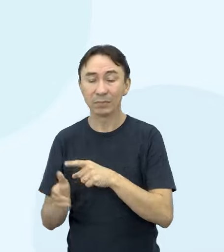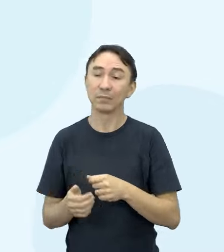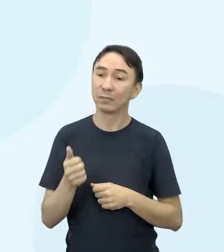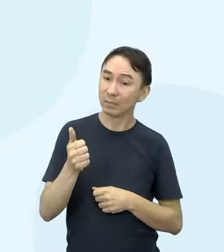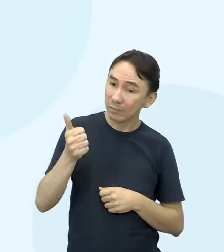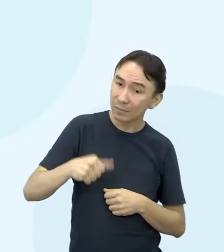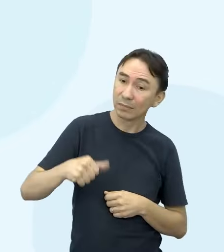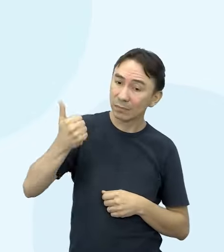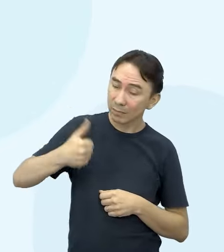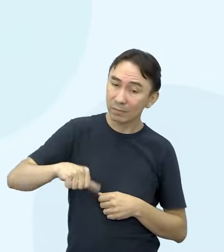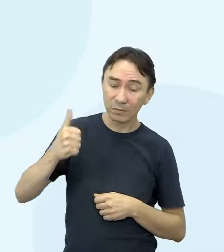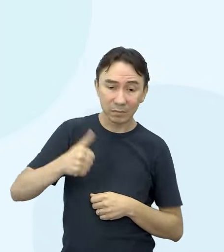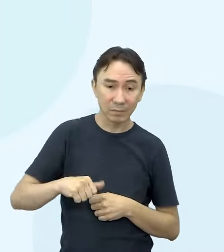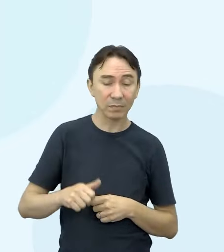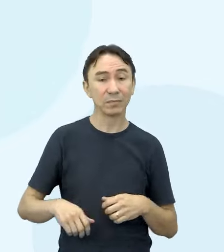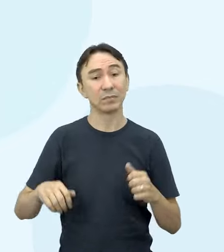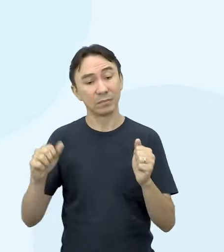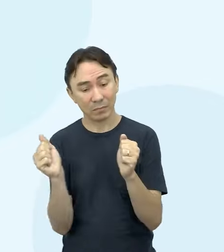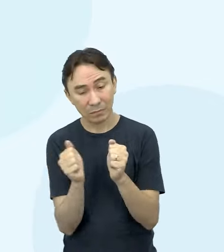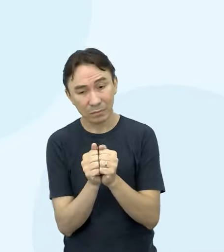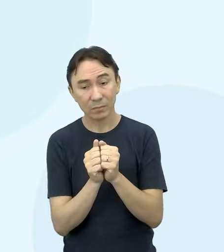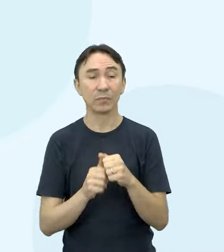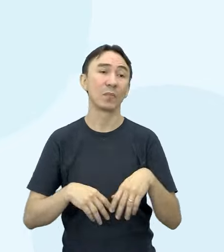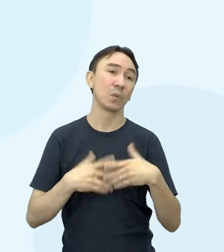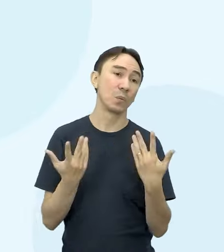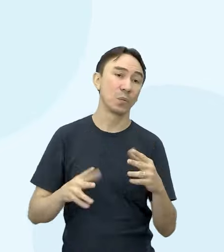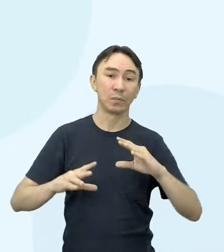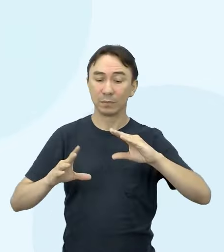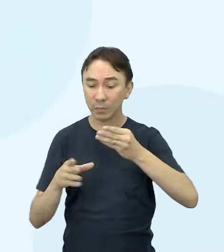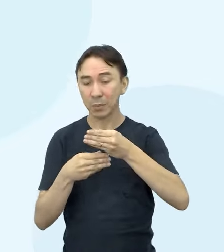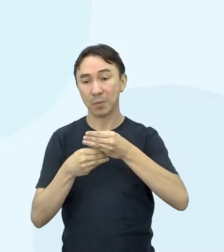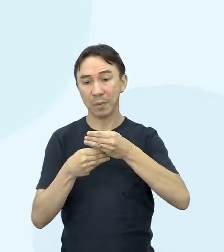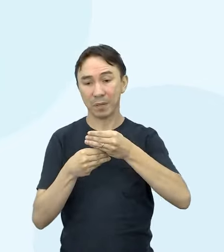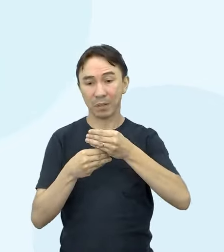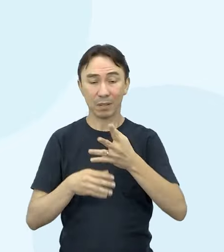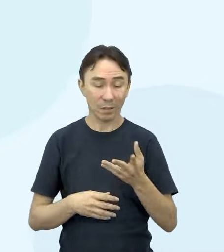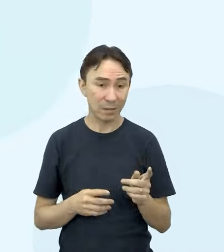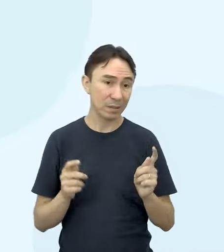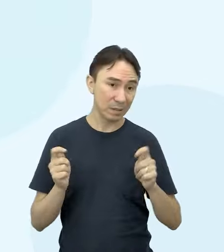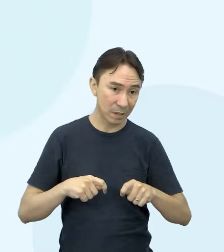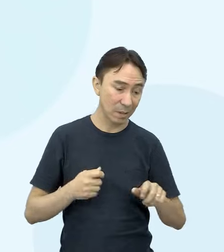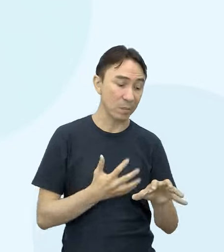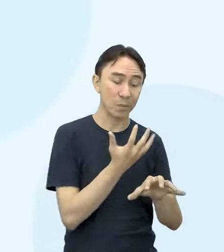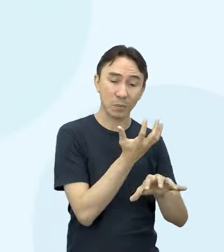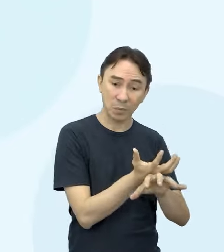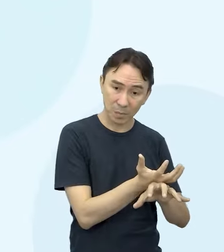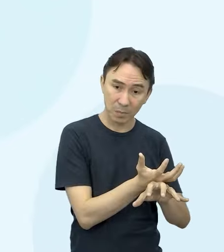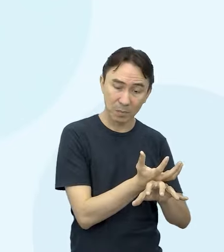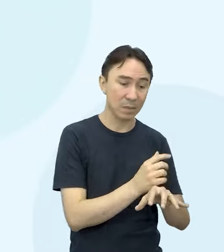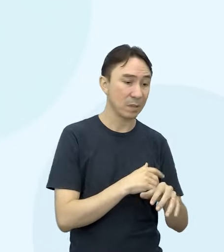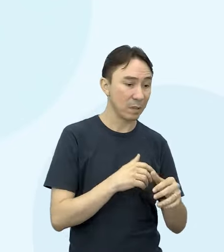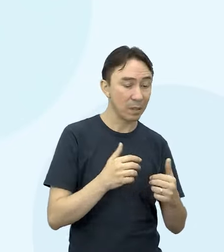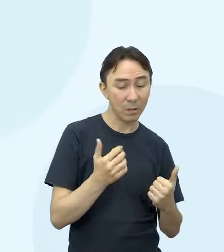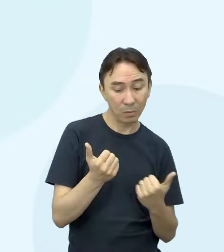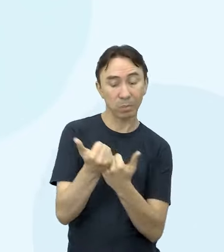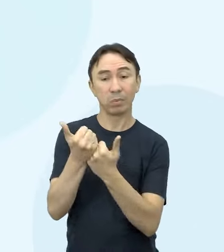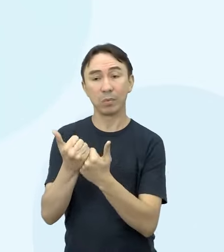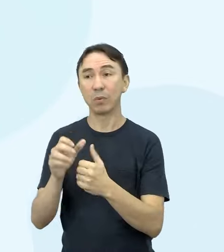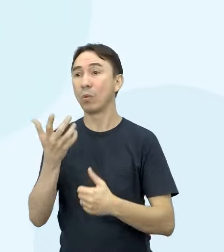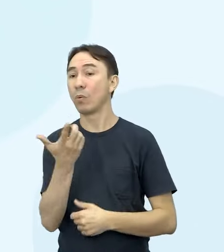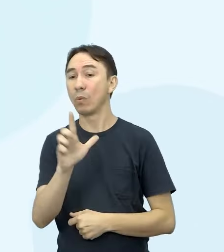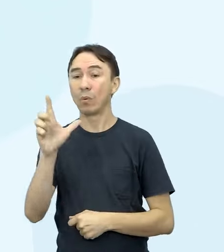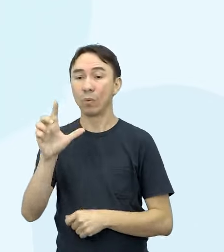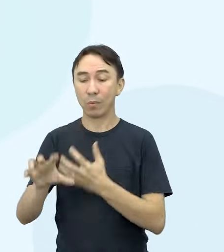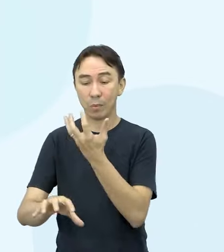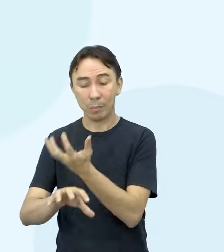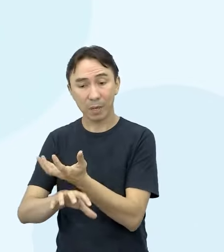né, juntas ou se complementando, permitindo que um componente subsidie um outro componente,